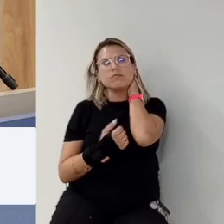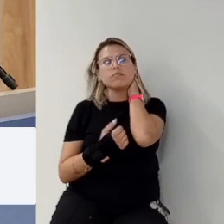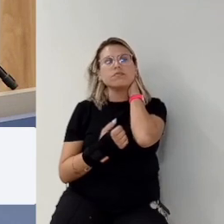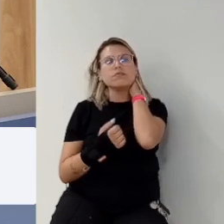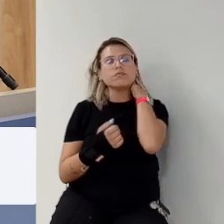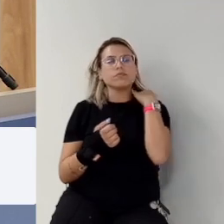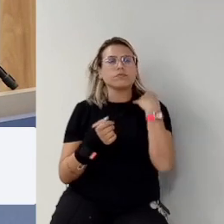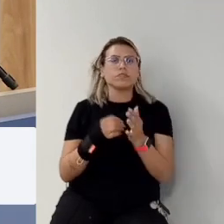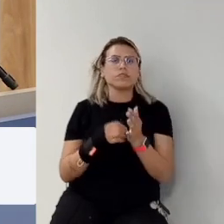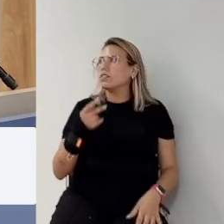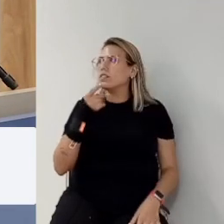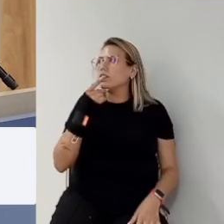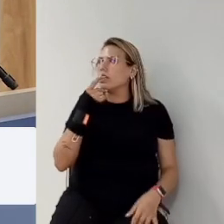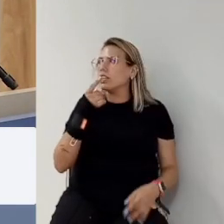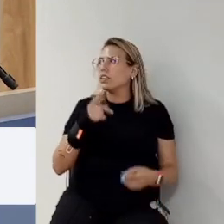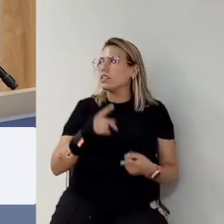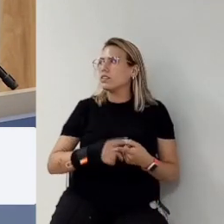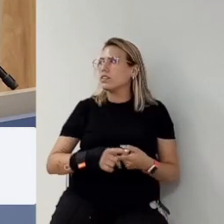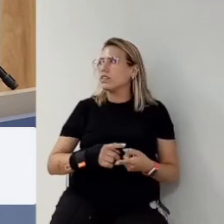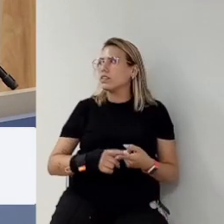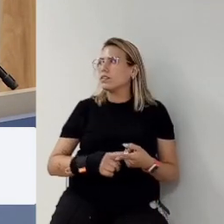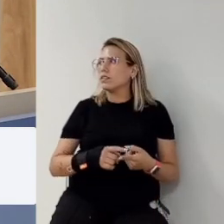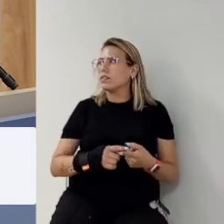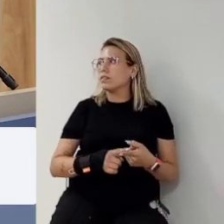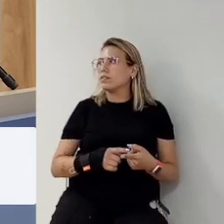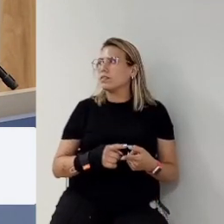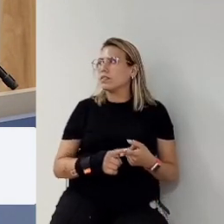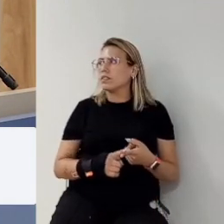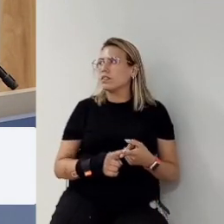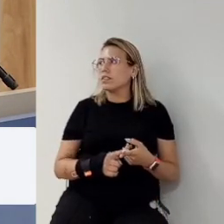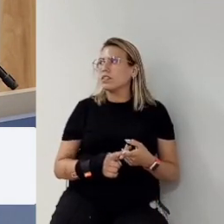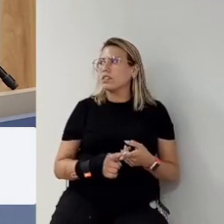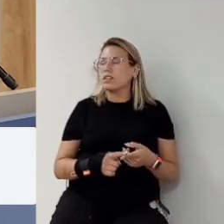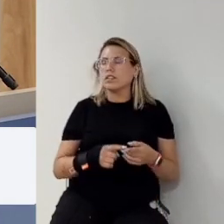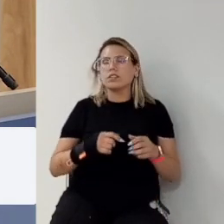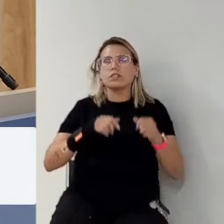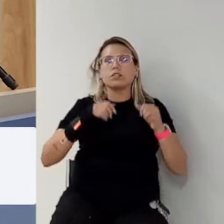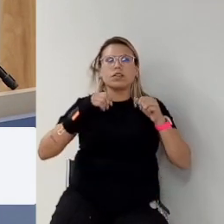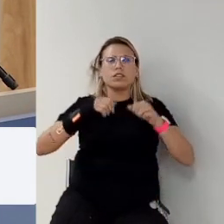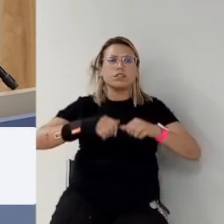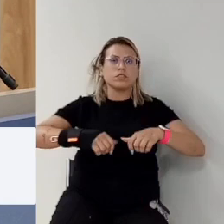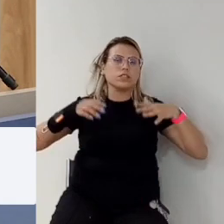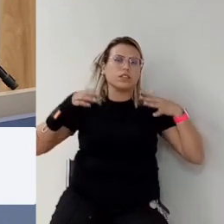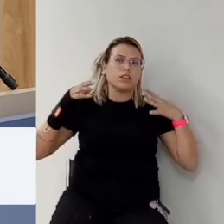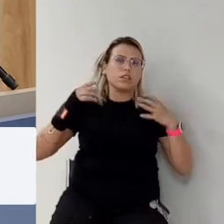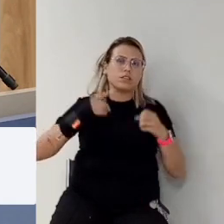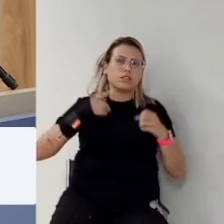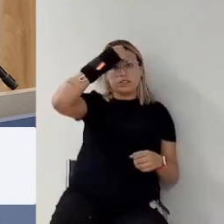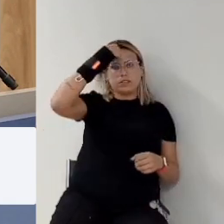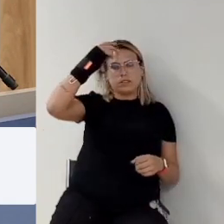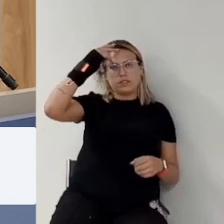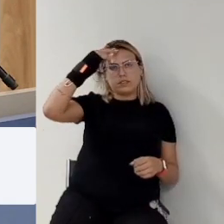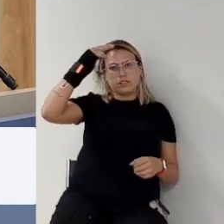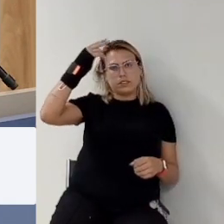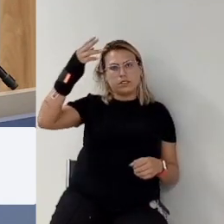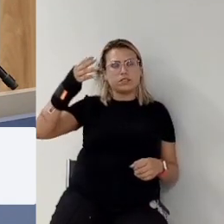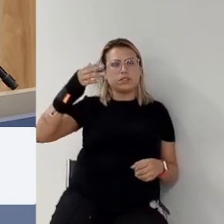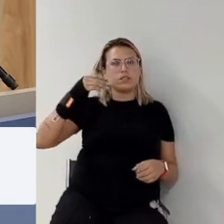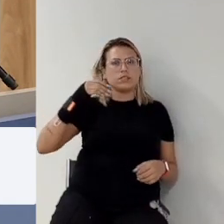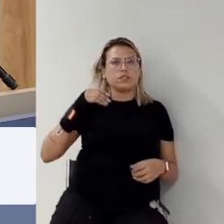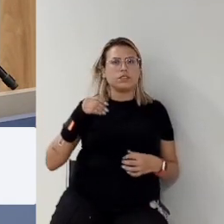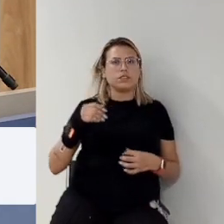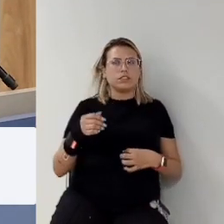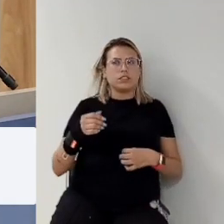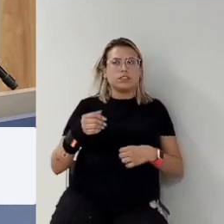aqui e digo também do auditório Municipal antigo prédio da Câmara Municipal estive acompanhado